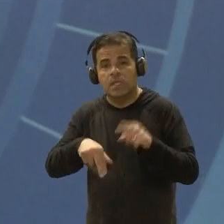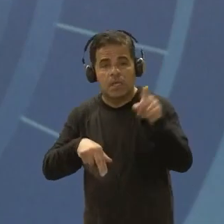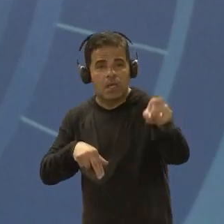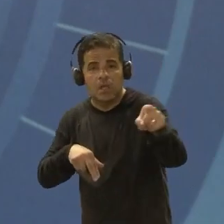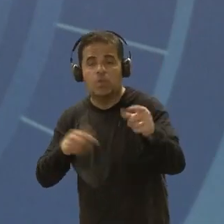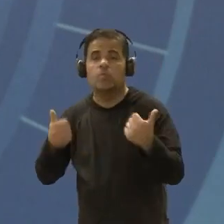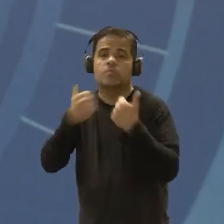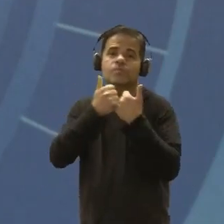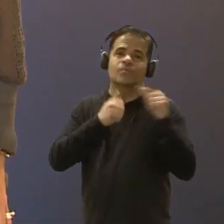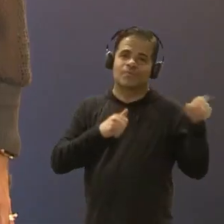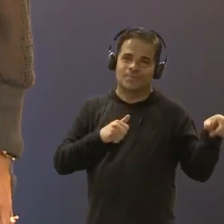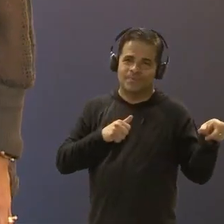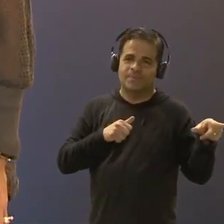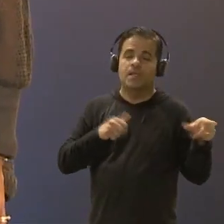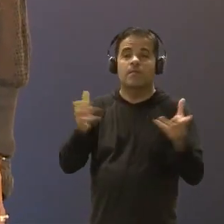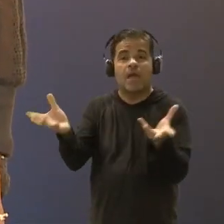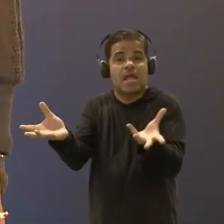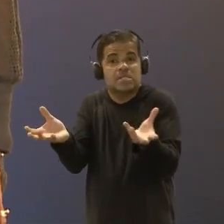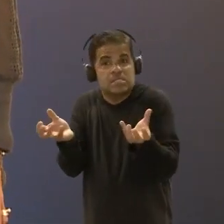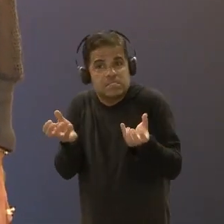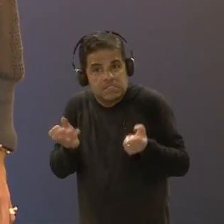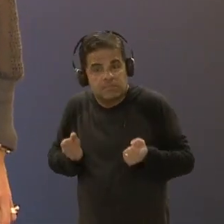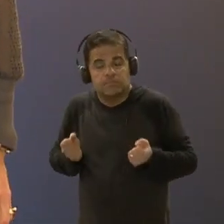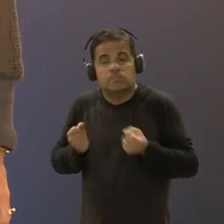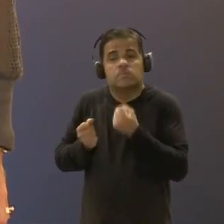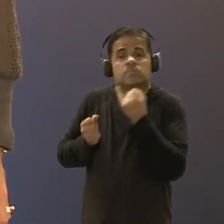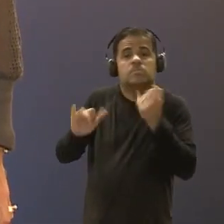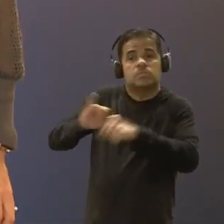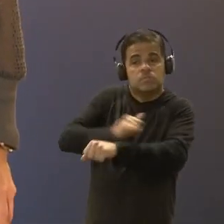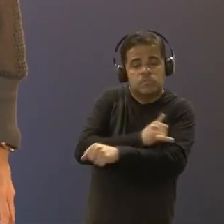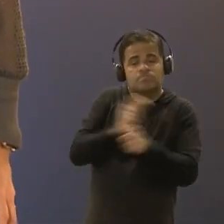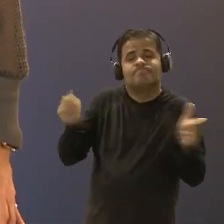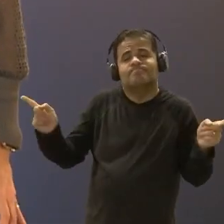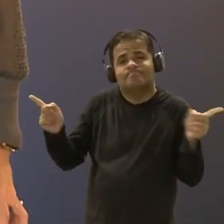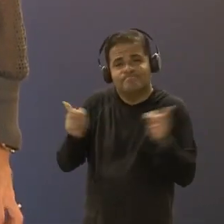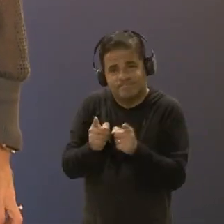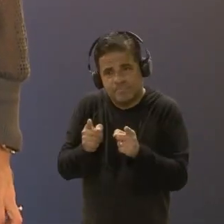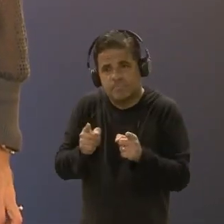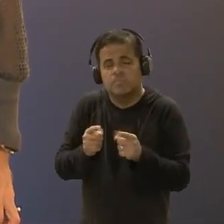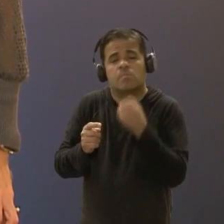do café da manhã. Ele vai receber uma quantidade calórica pequena e uma